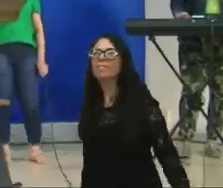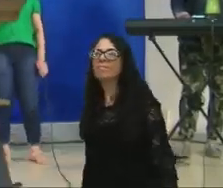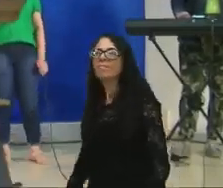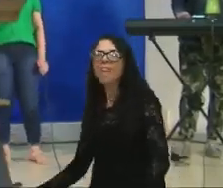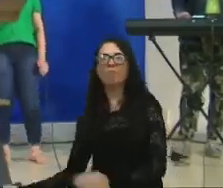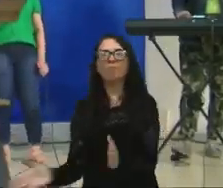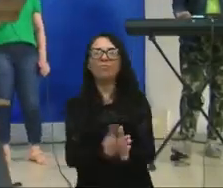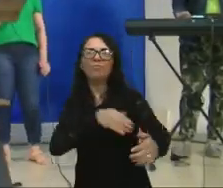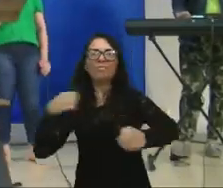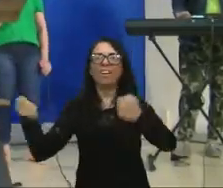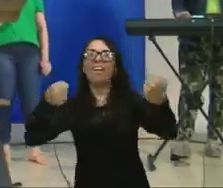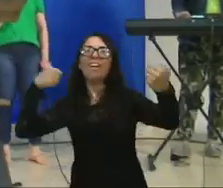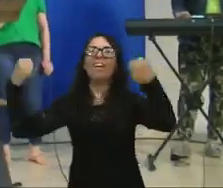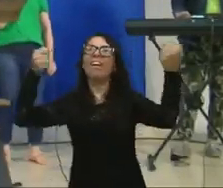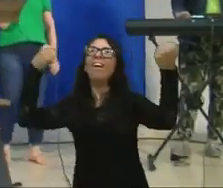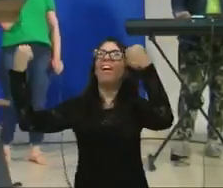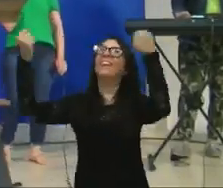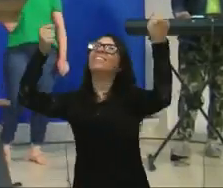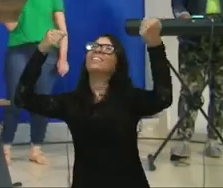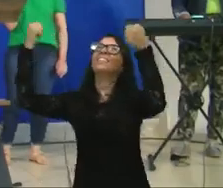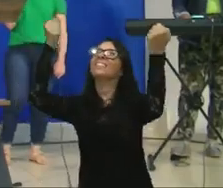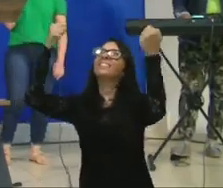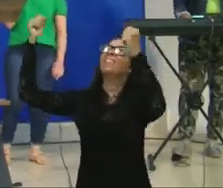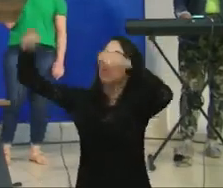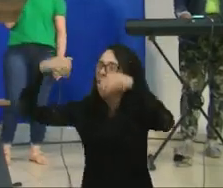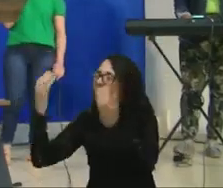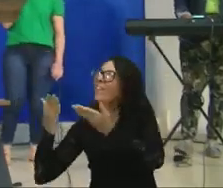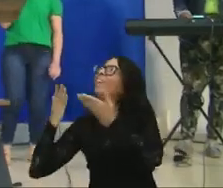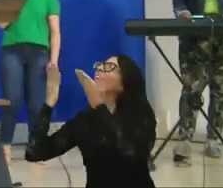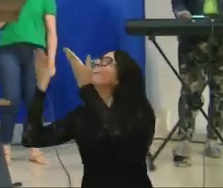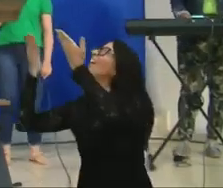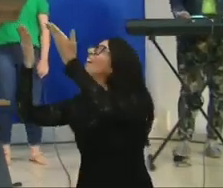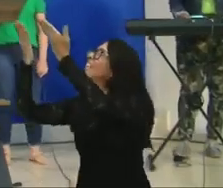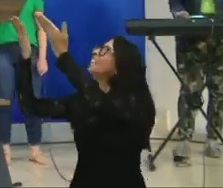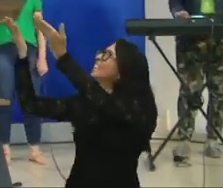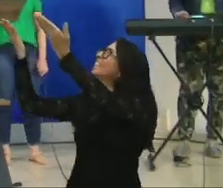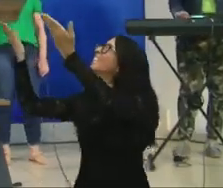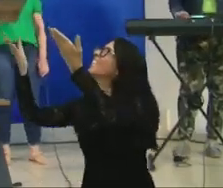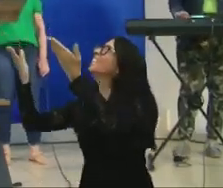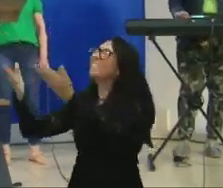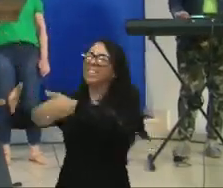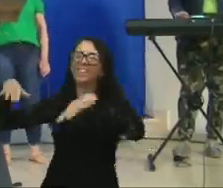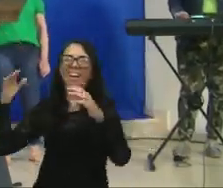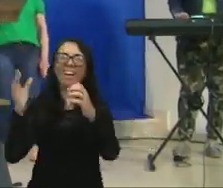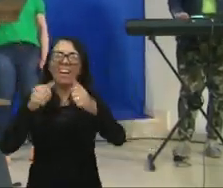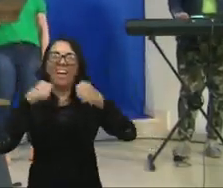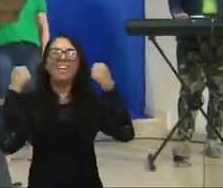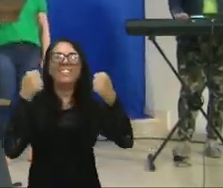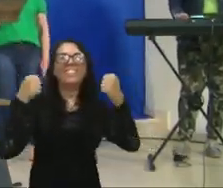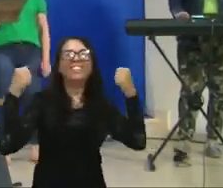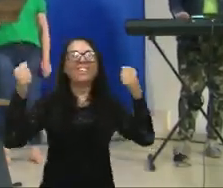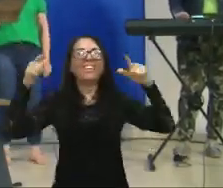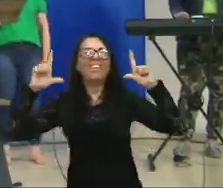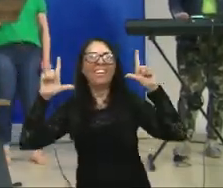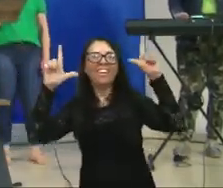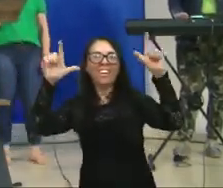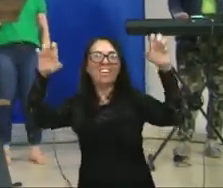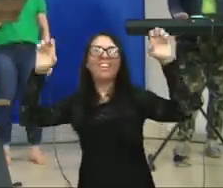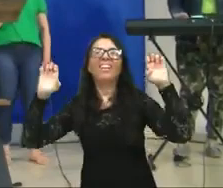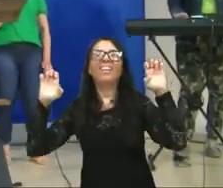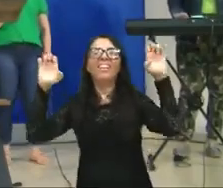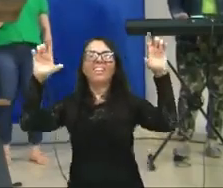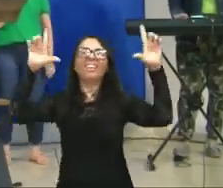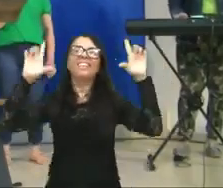Aleluia ao Senhor da terra e do céu, aleluia ao